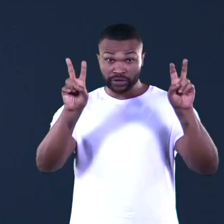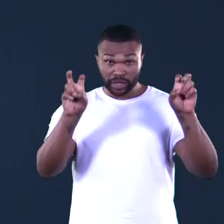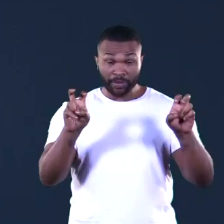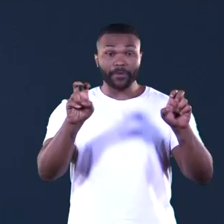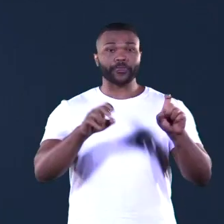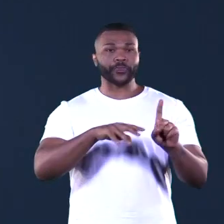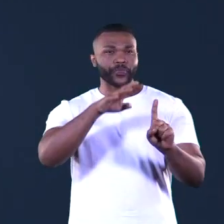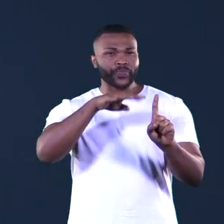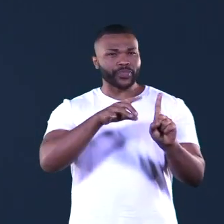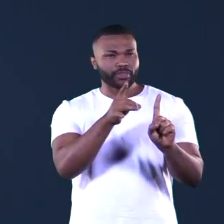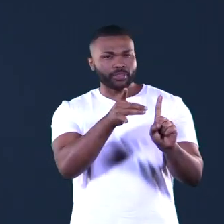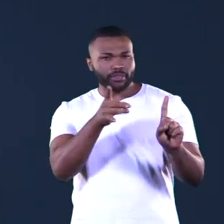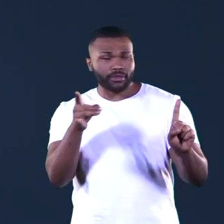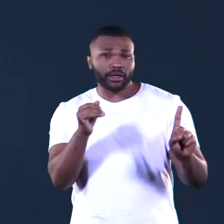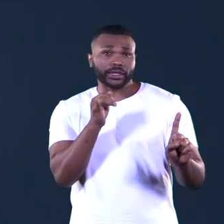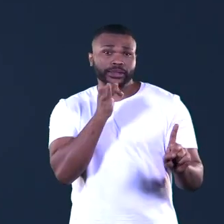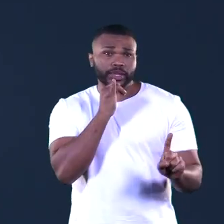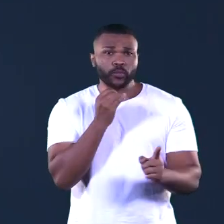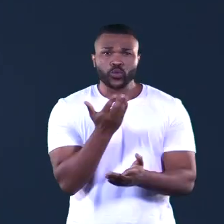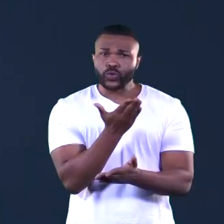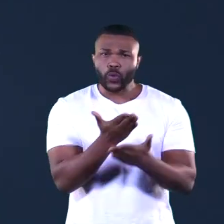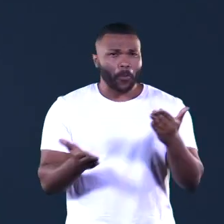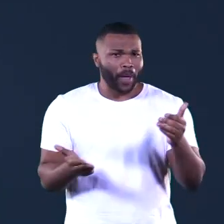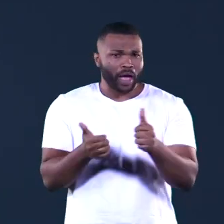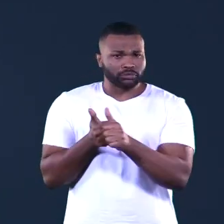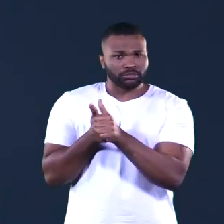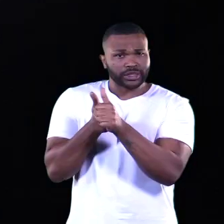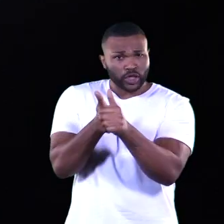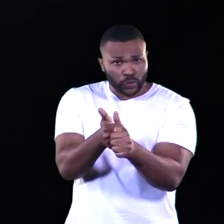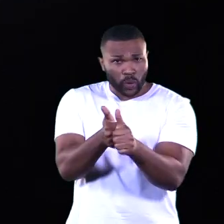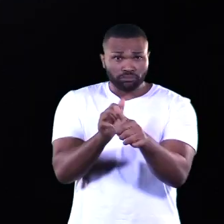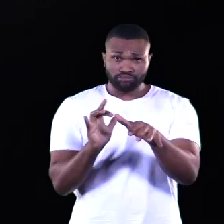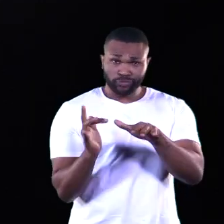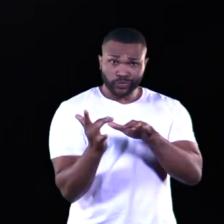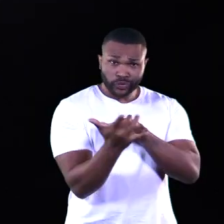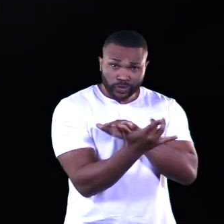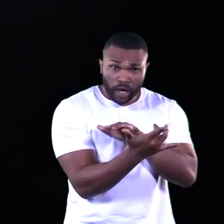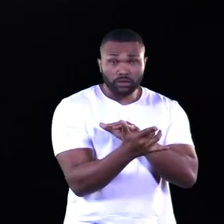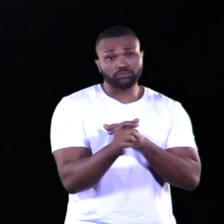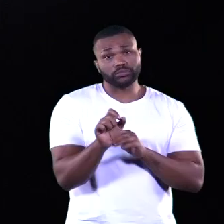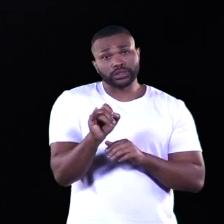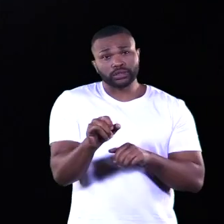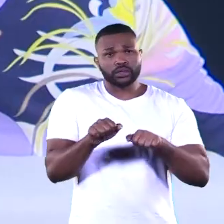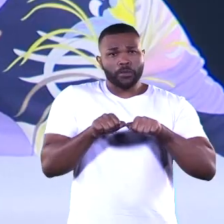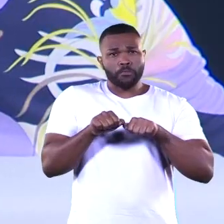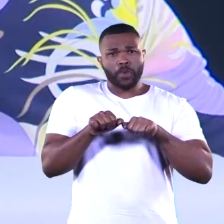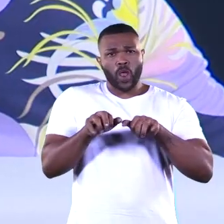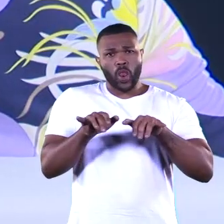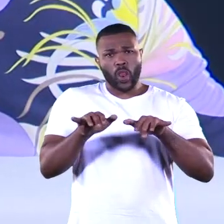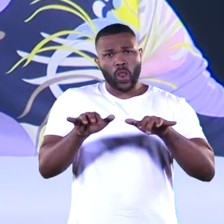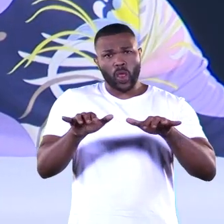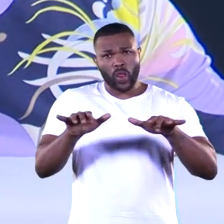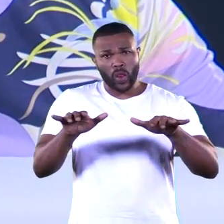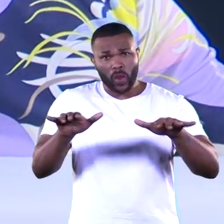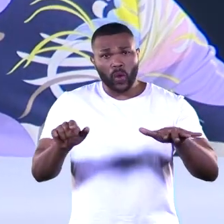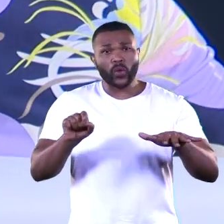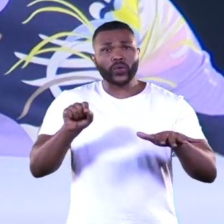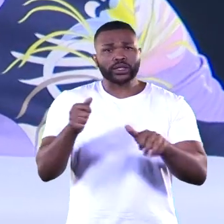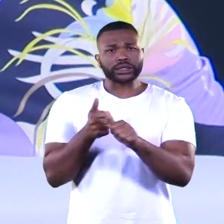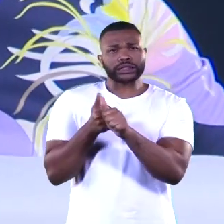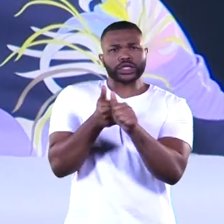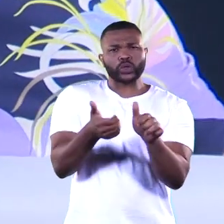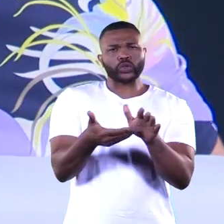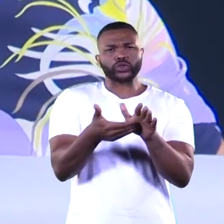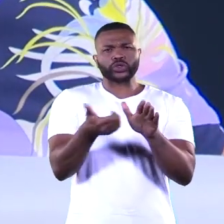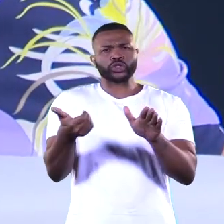cancelamento não implica em perda de seguidores, mas ele, a não ser que isso vire um efeito manada, de tal ponto que perder